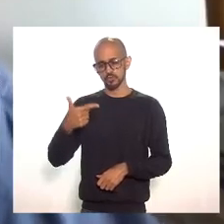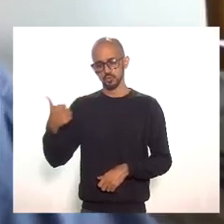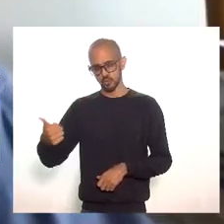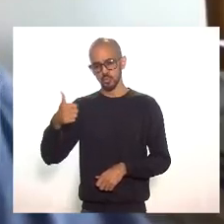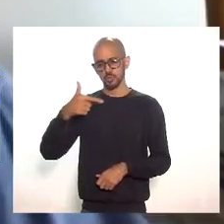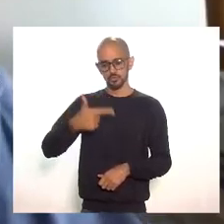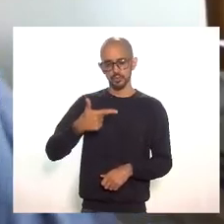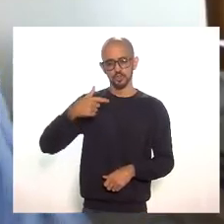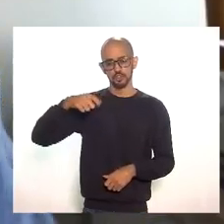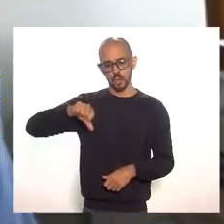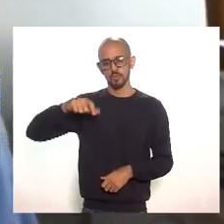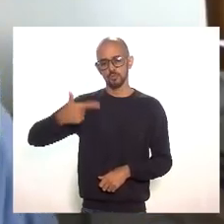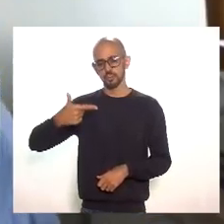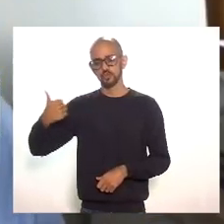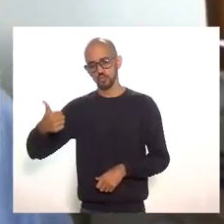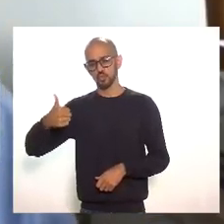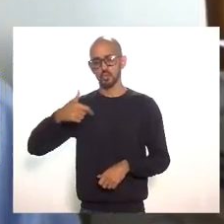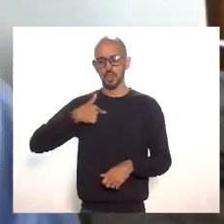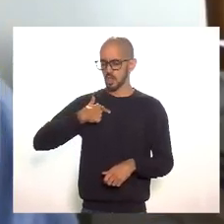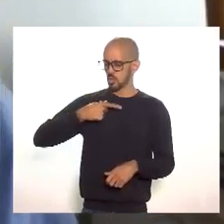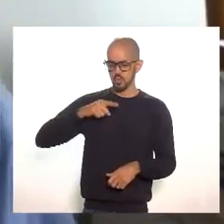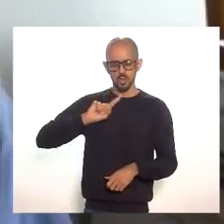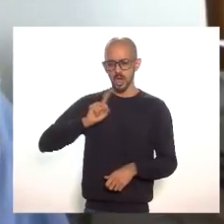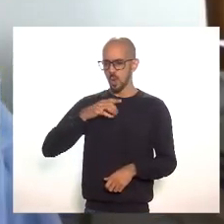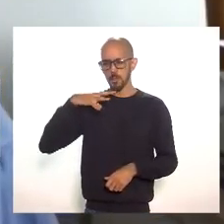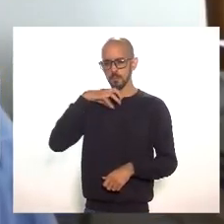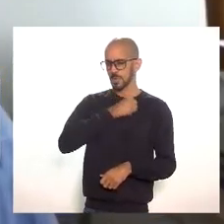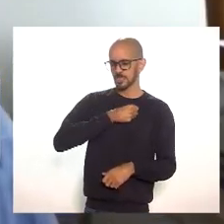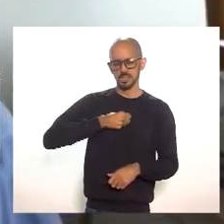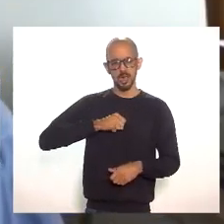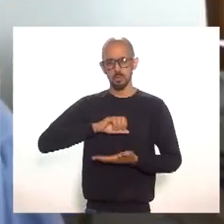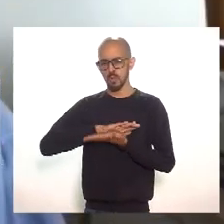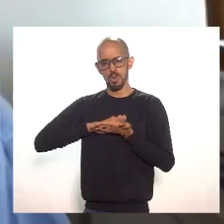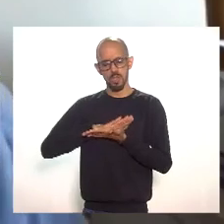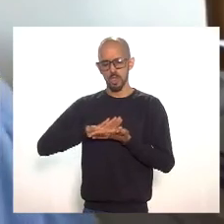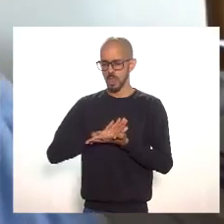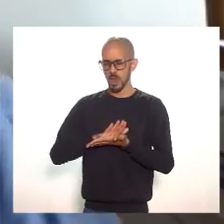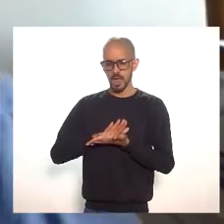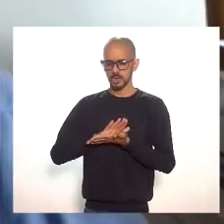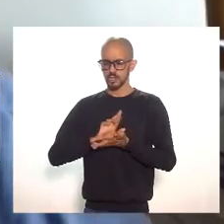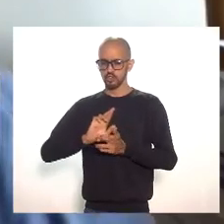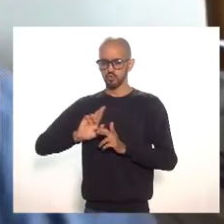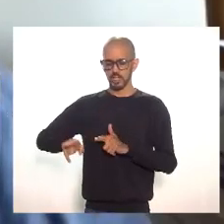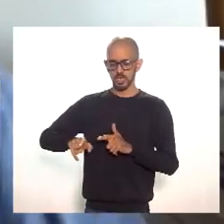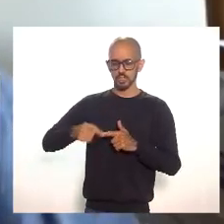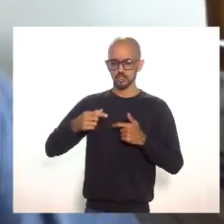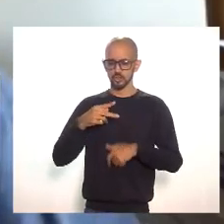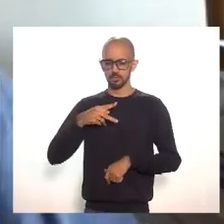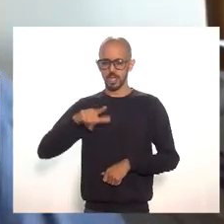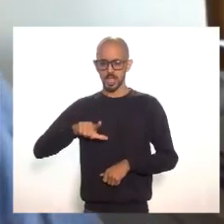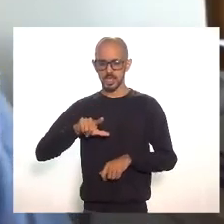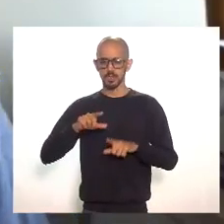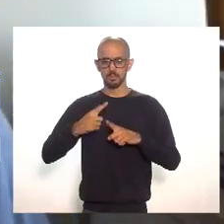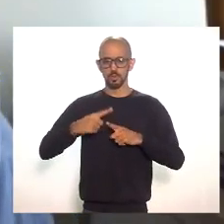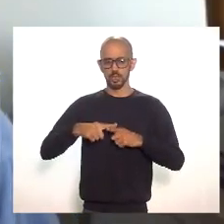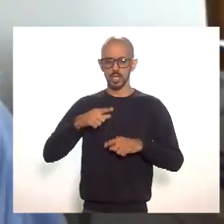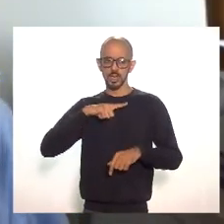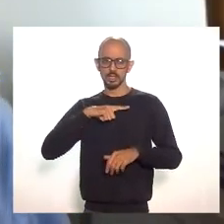Não verifico nenhuma contradição no presente projeto, visto que ele